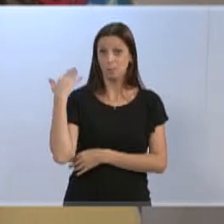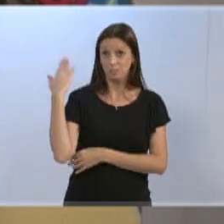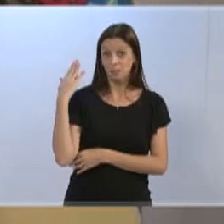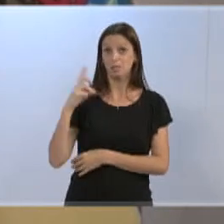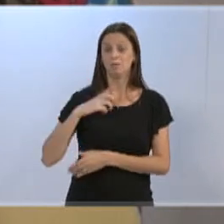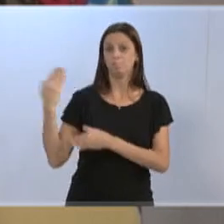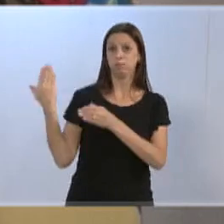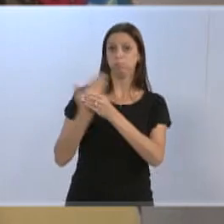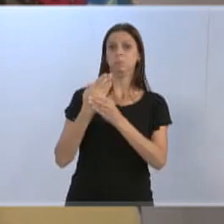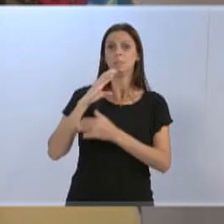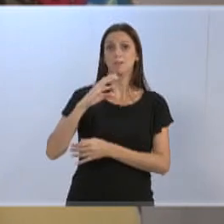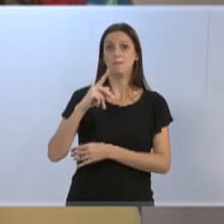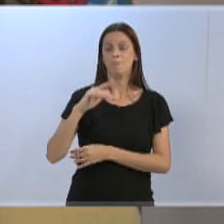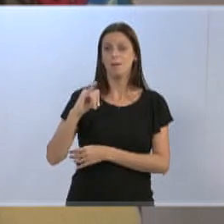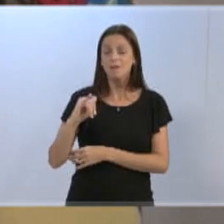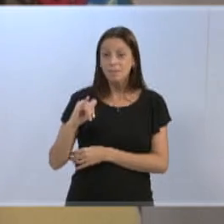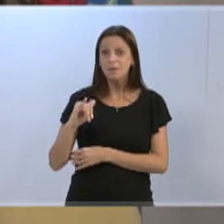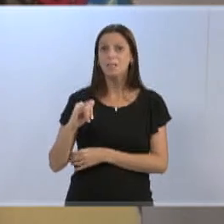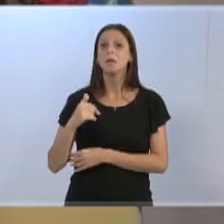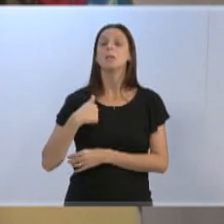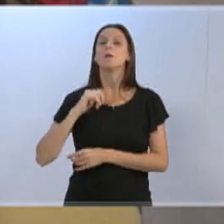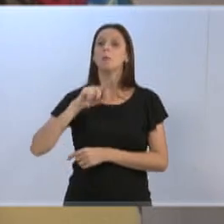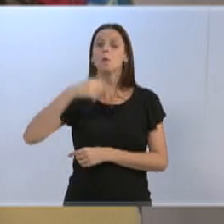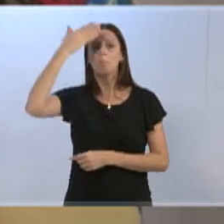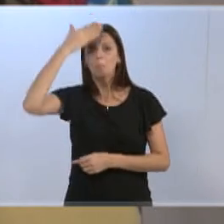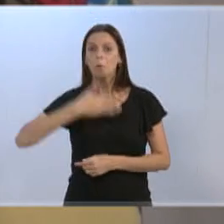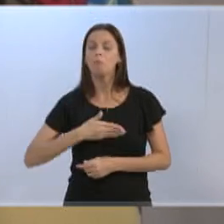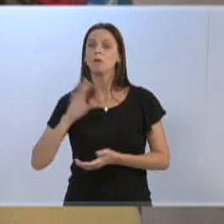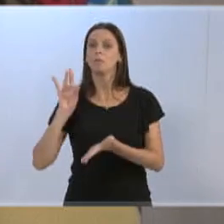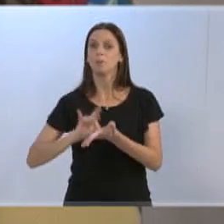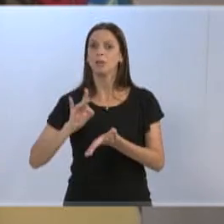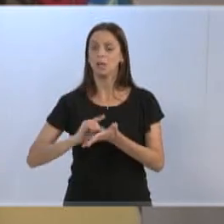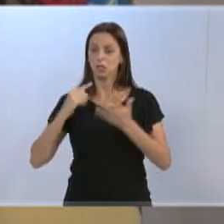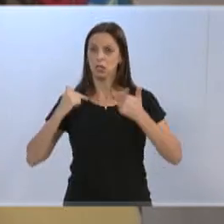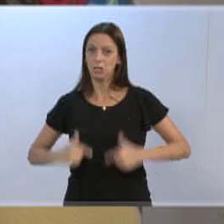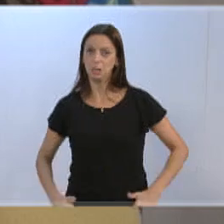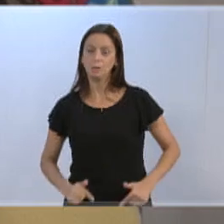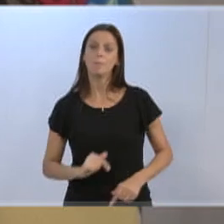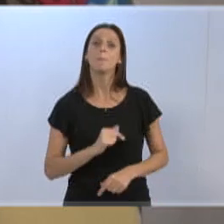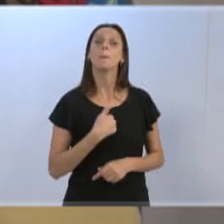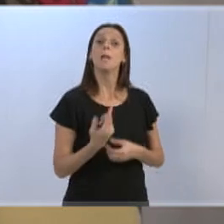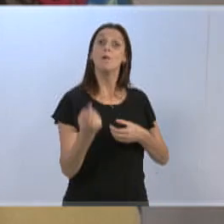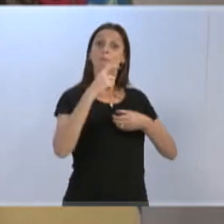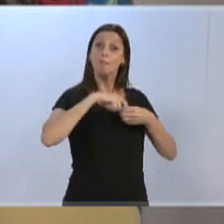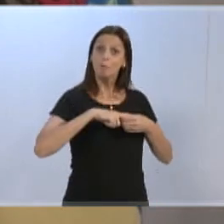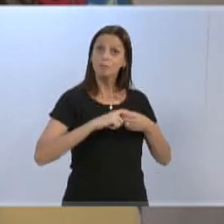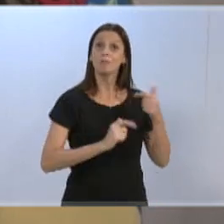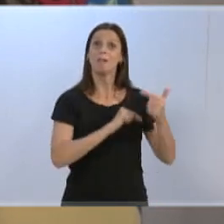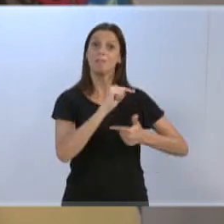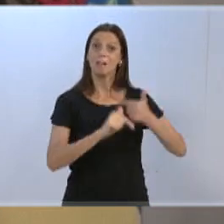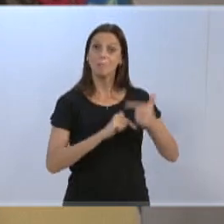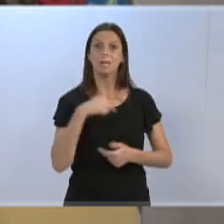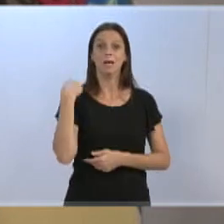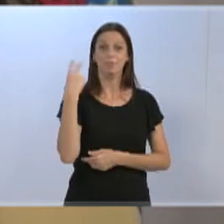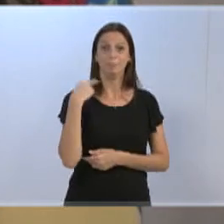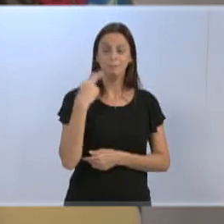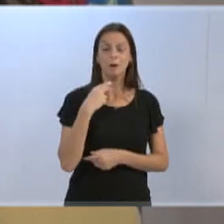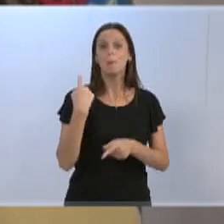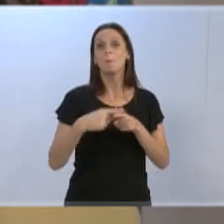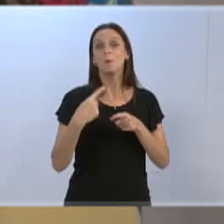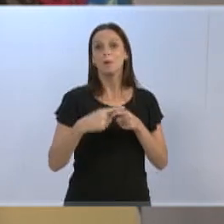inocência, retornei para essa casa com o voto daqueles que me amam e que acreditam na pessoa do Jovino.